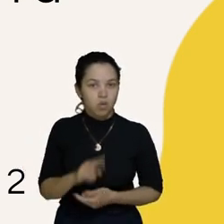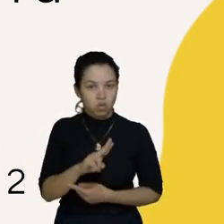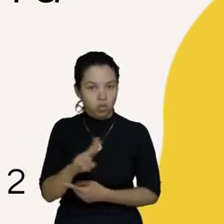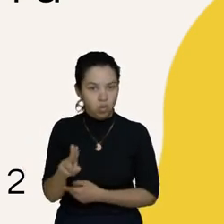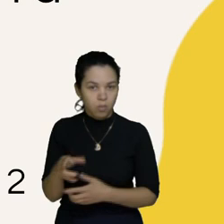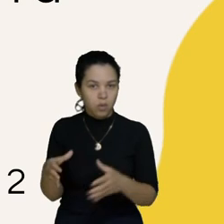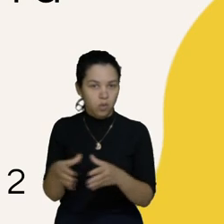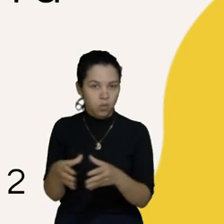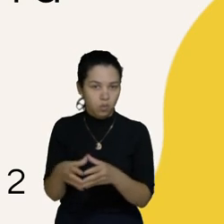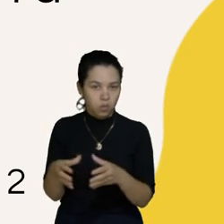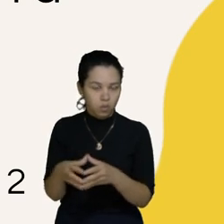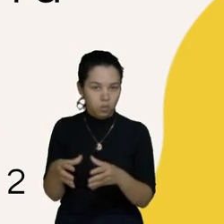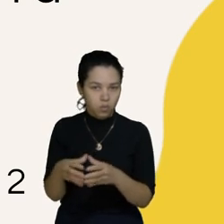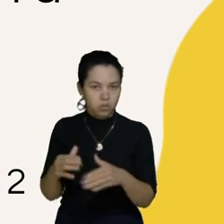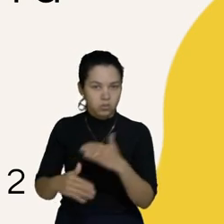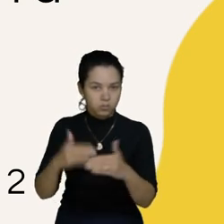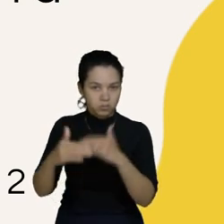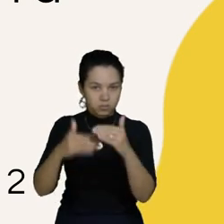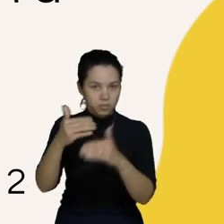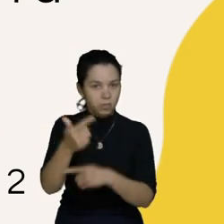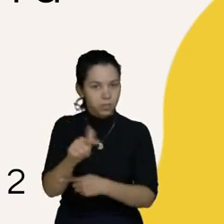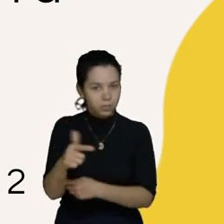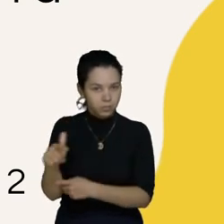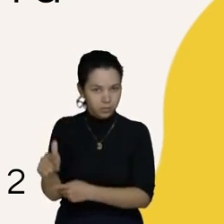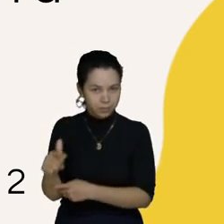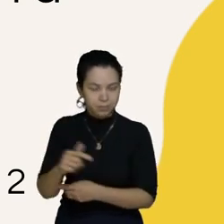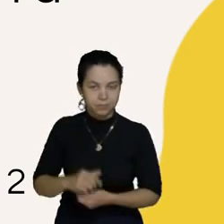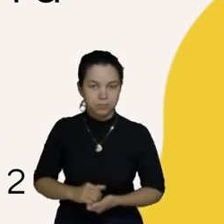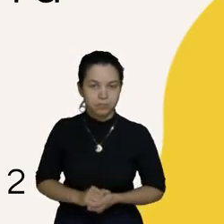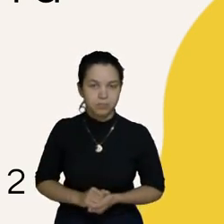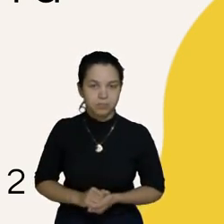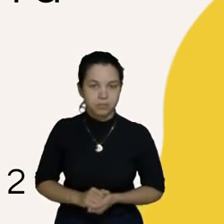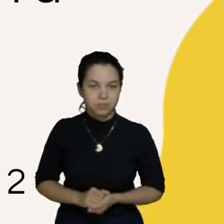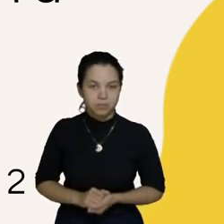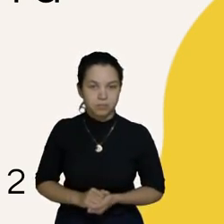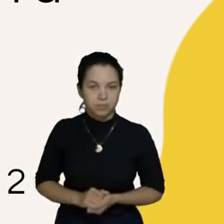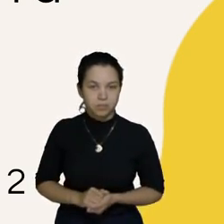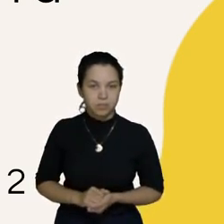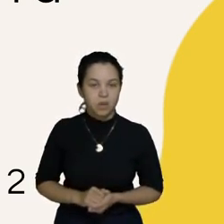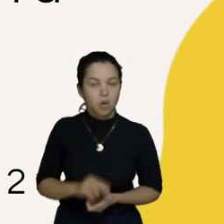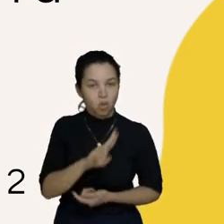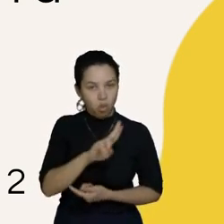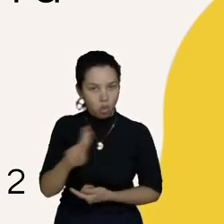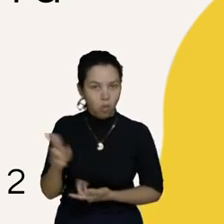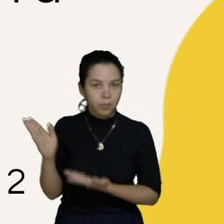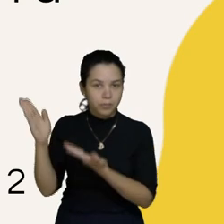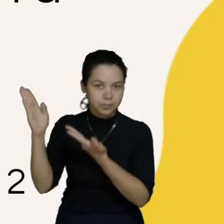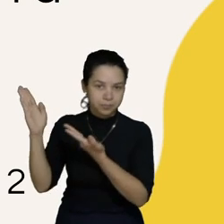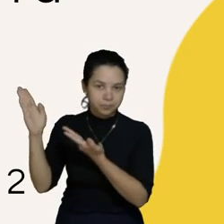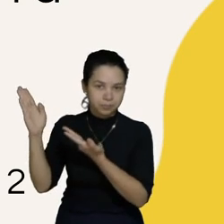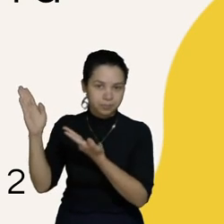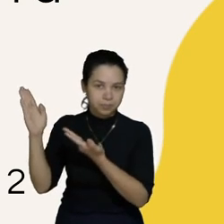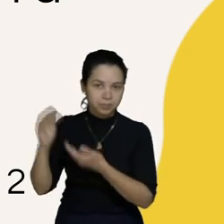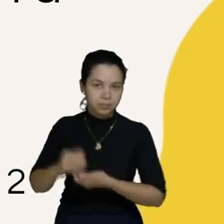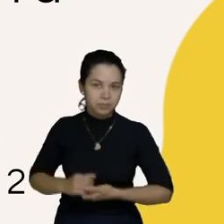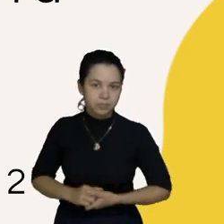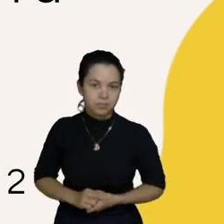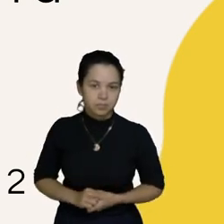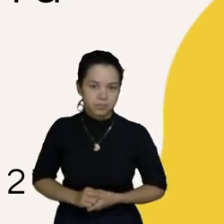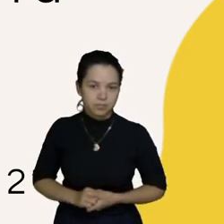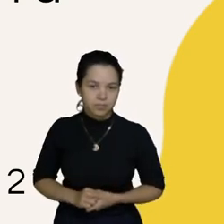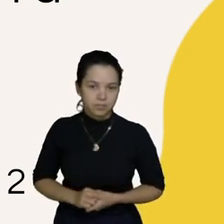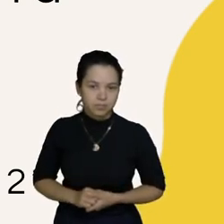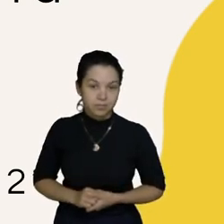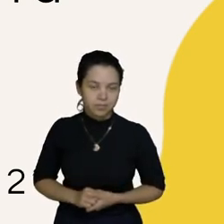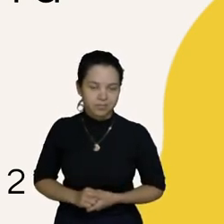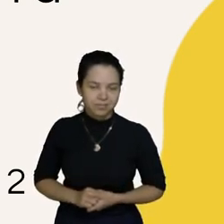sisreg com o nome de núcleo desenvolver é consulta em pediatria programa saúde na escola se vocês